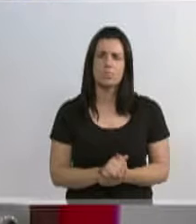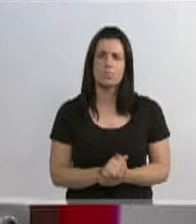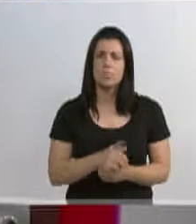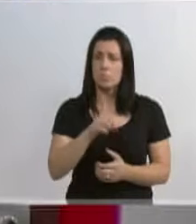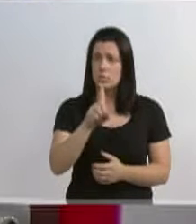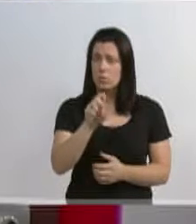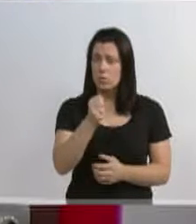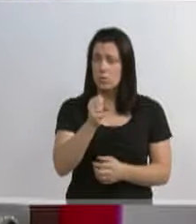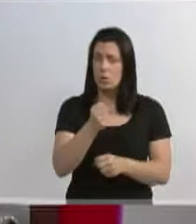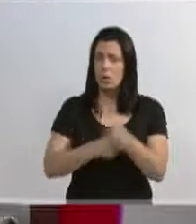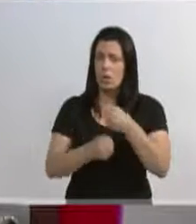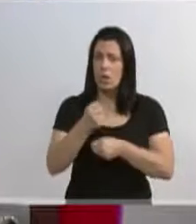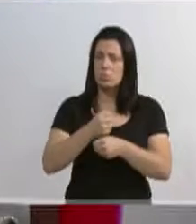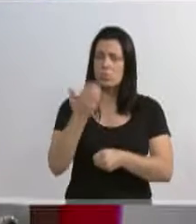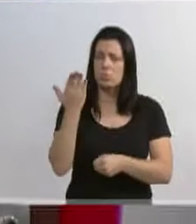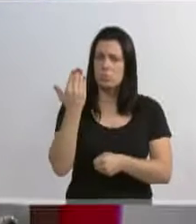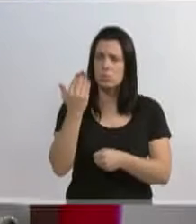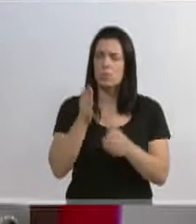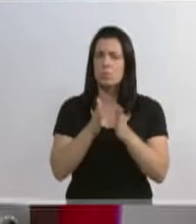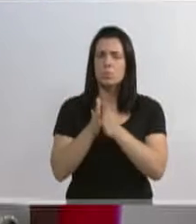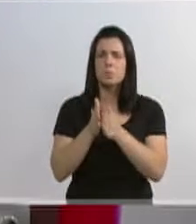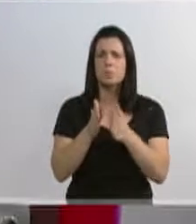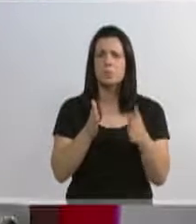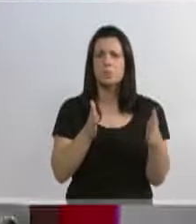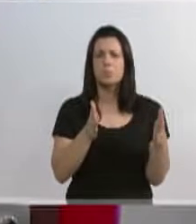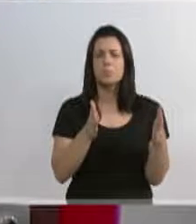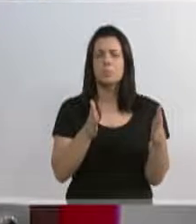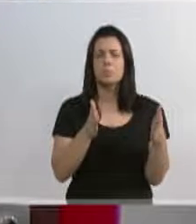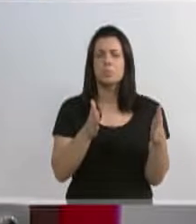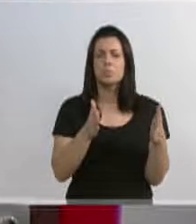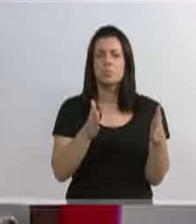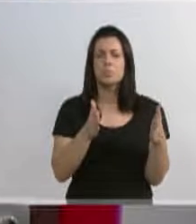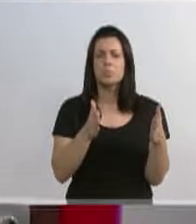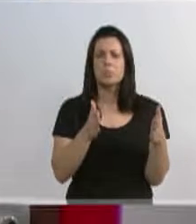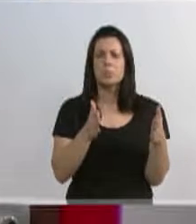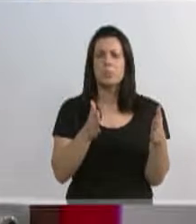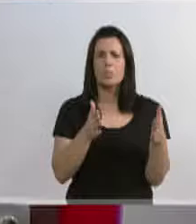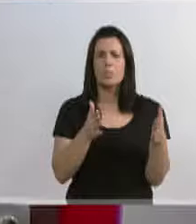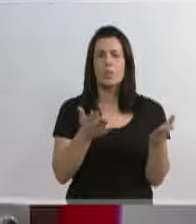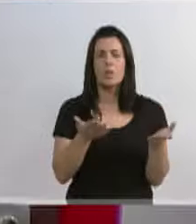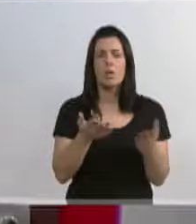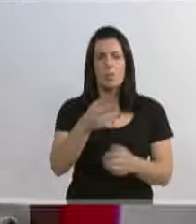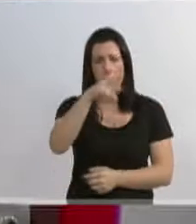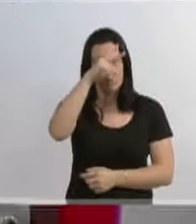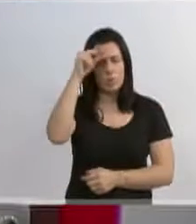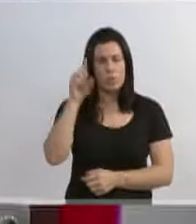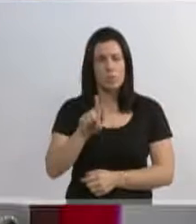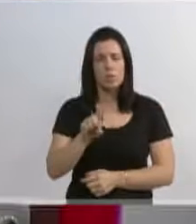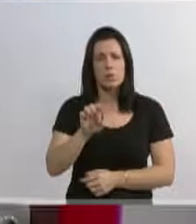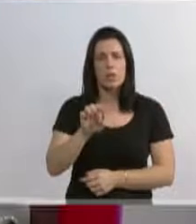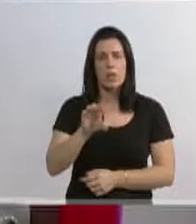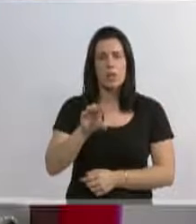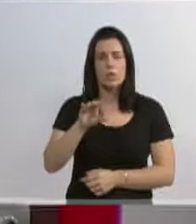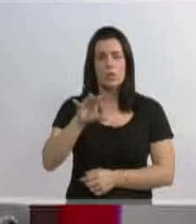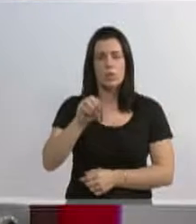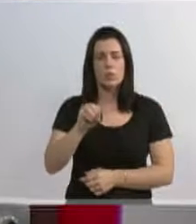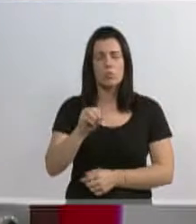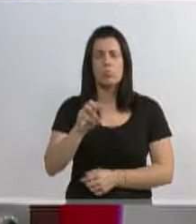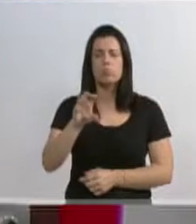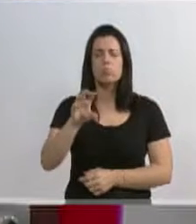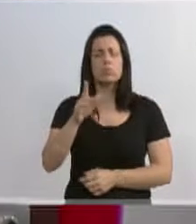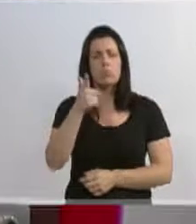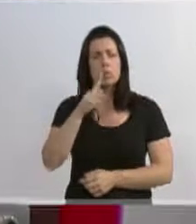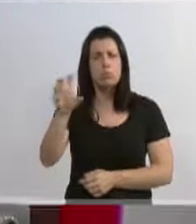anos atrás, no tempo do prefeito Décio Lima, nós conseguimos introduzir, e